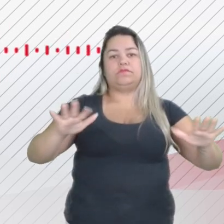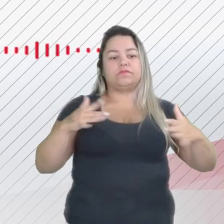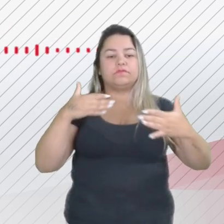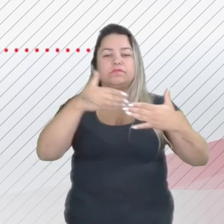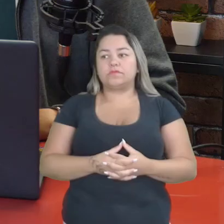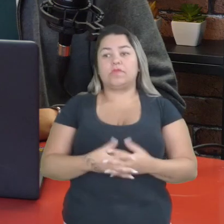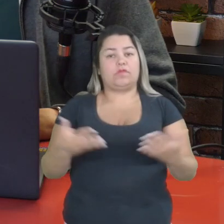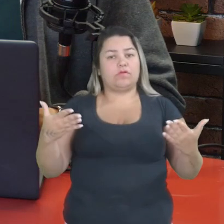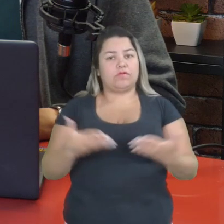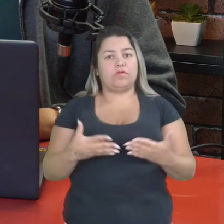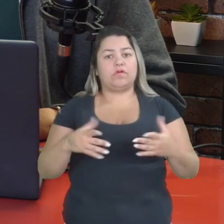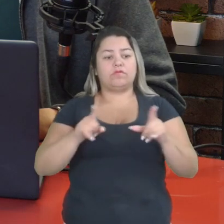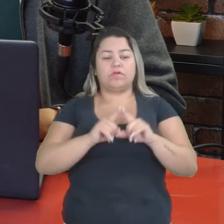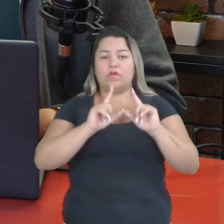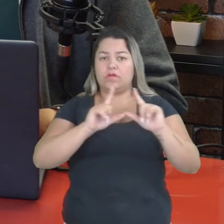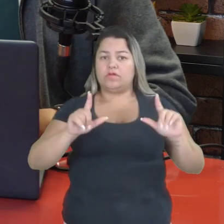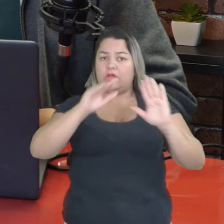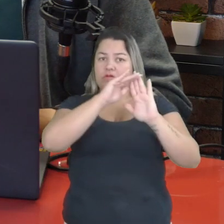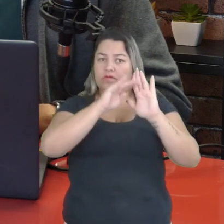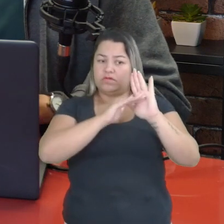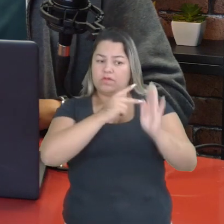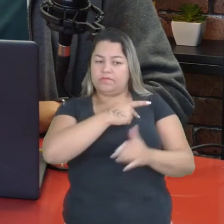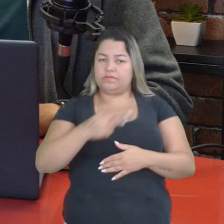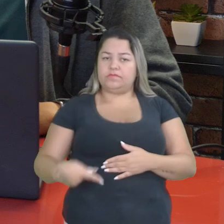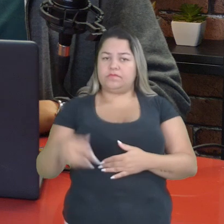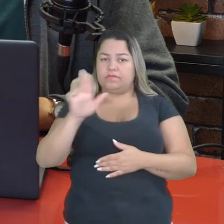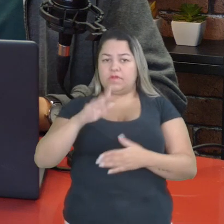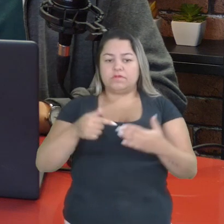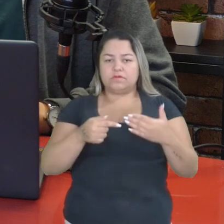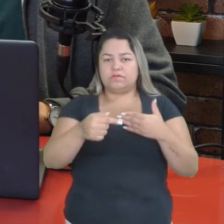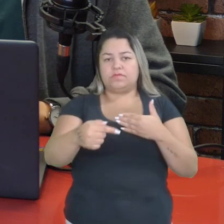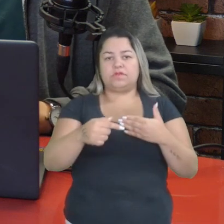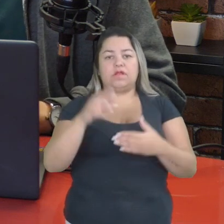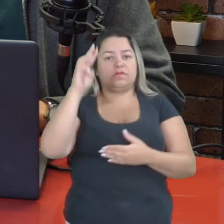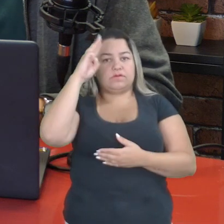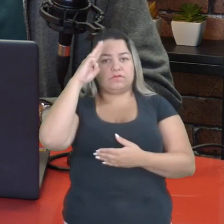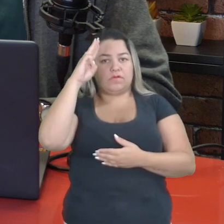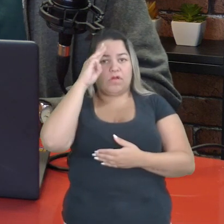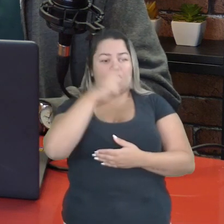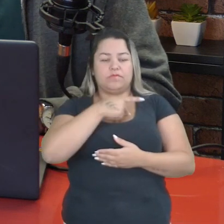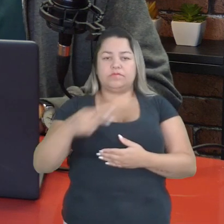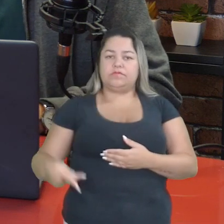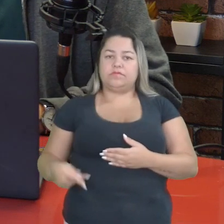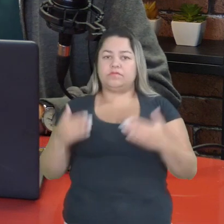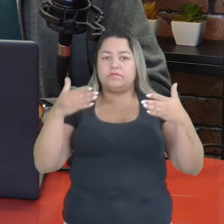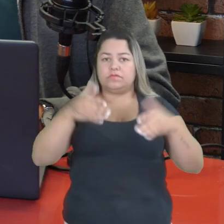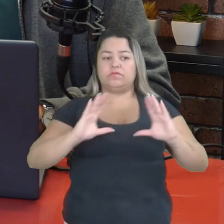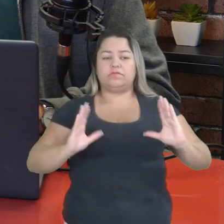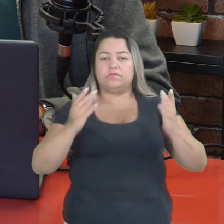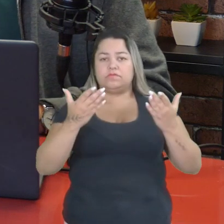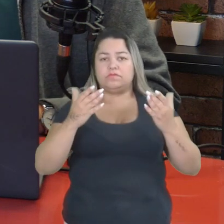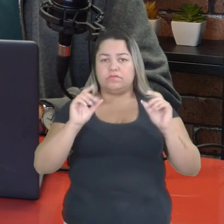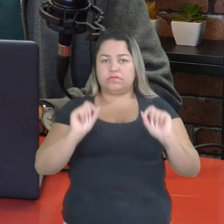avanços do Brasil. E agora você confere os destaques da agenda do presidente Lula nesta semana. Na terça-feira, o presidente participou